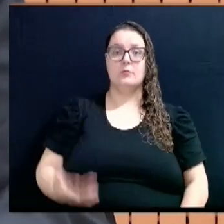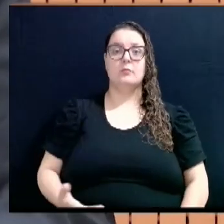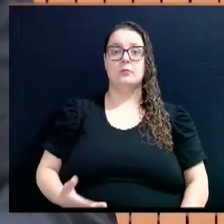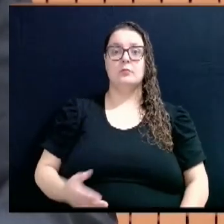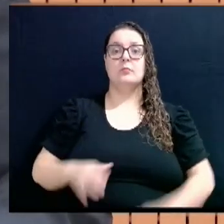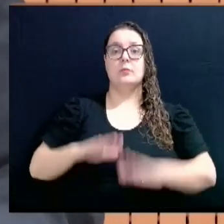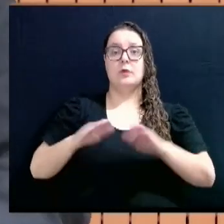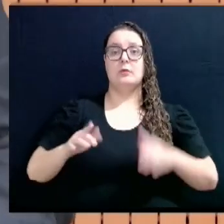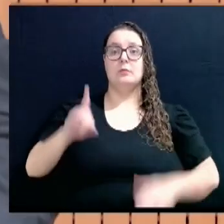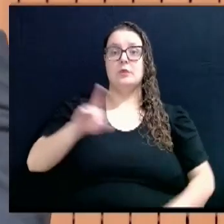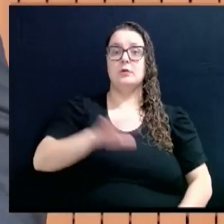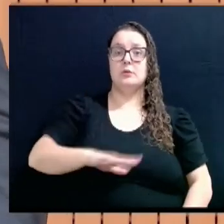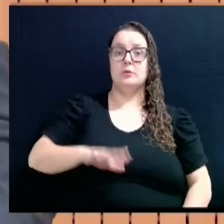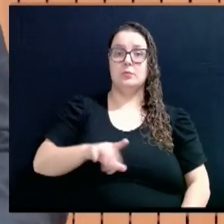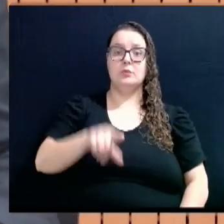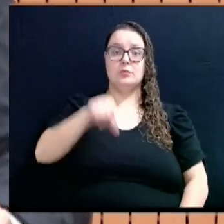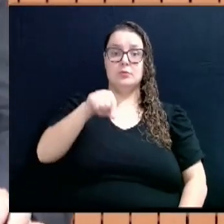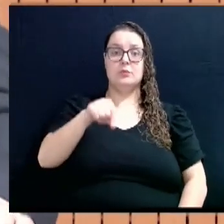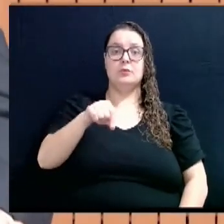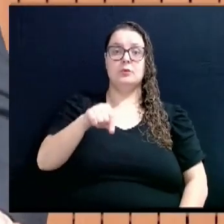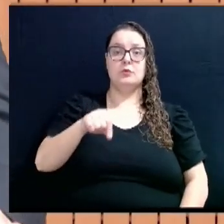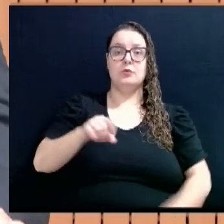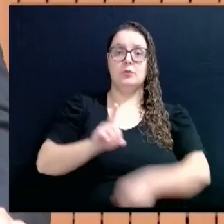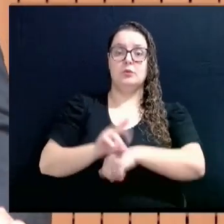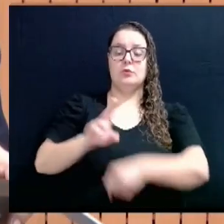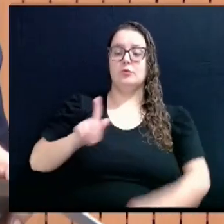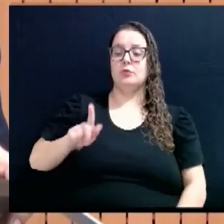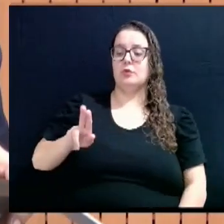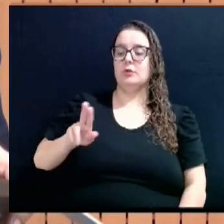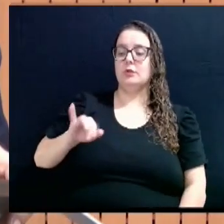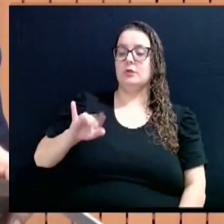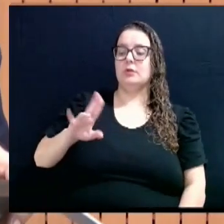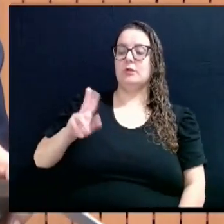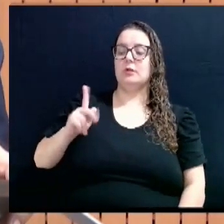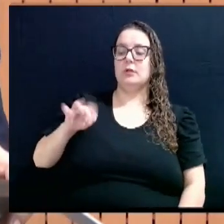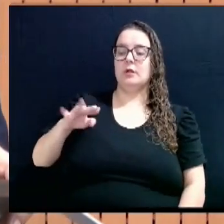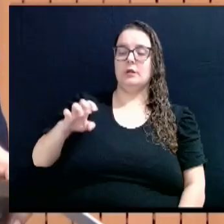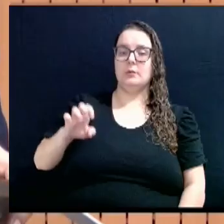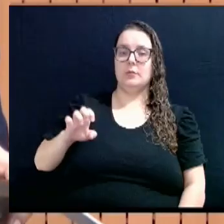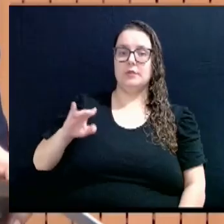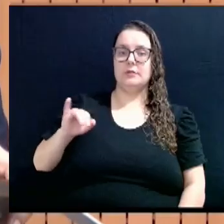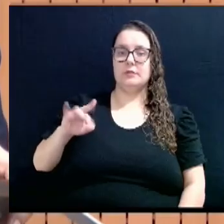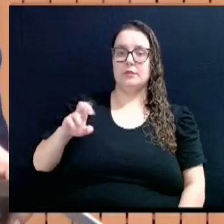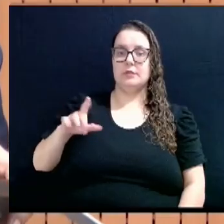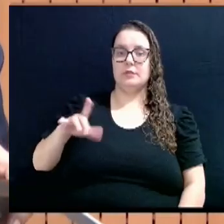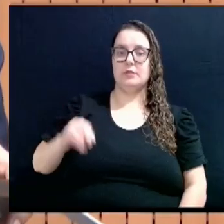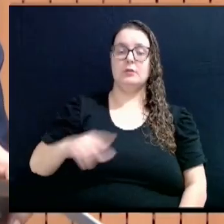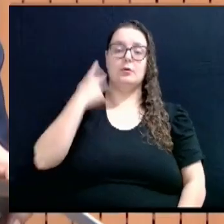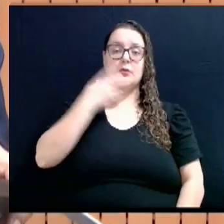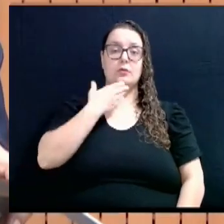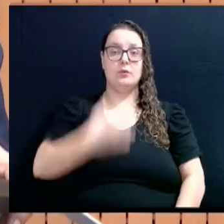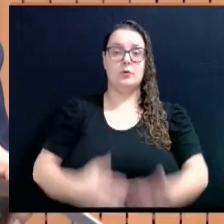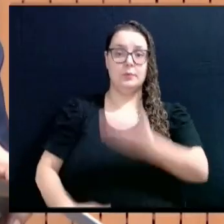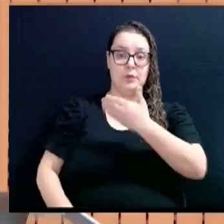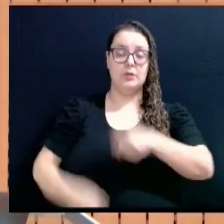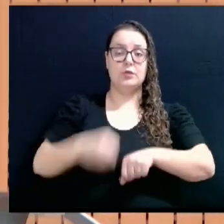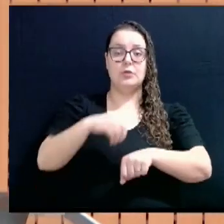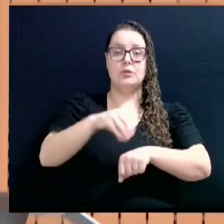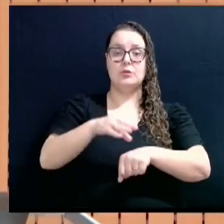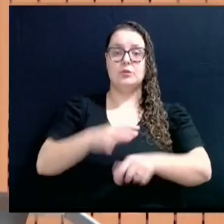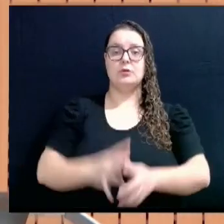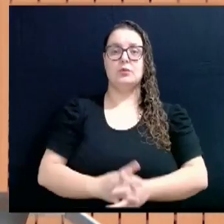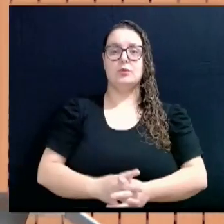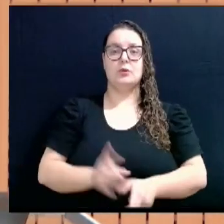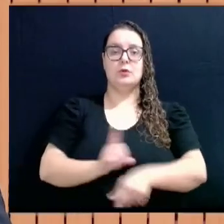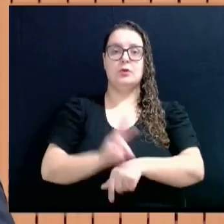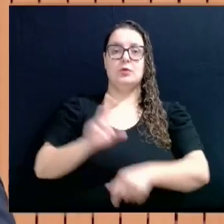o escolhido foi Dr. Guilherme Hansen Cirilo. O vereador Carmo Luiz indicou a doutora Andréa